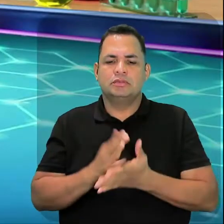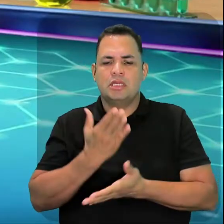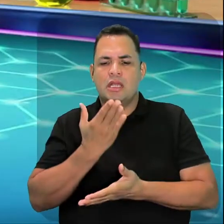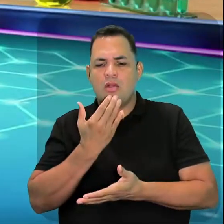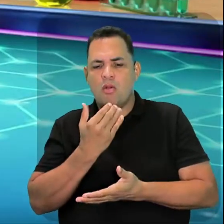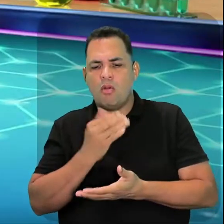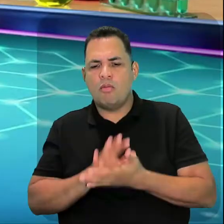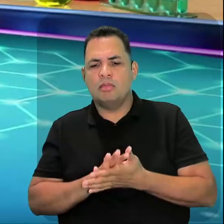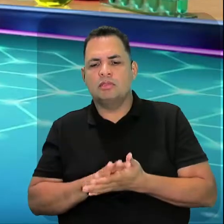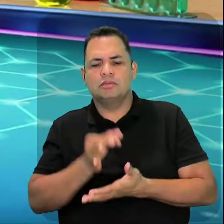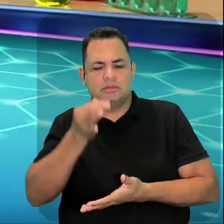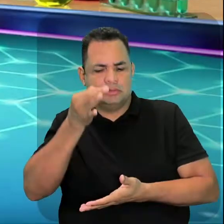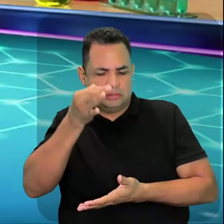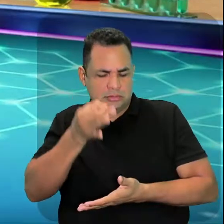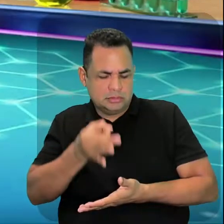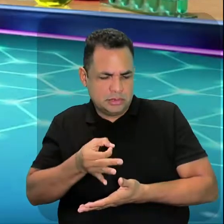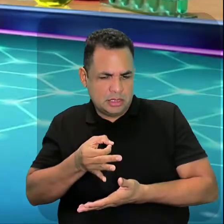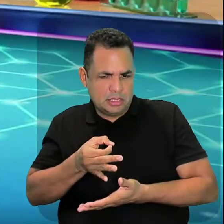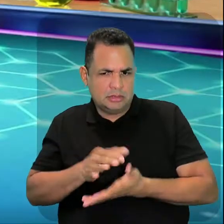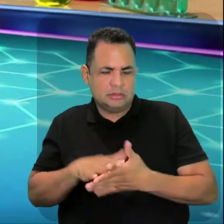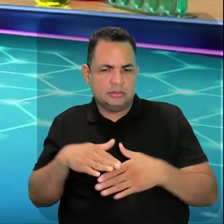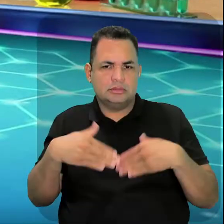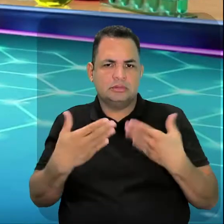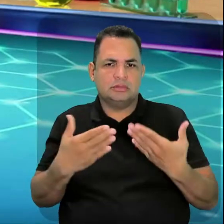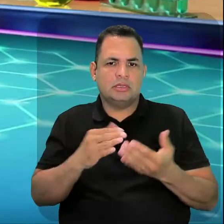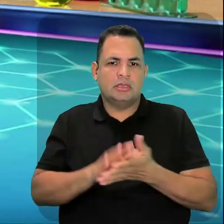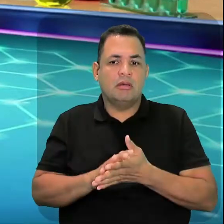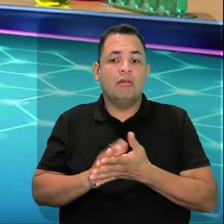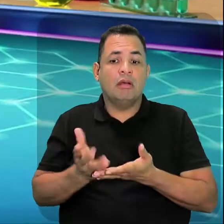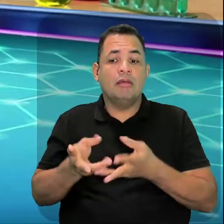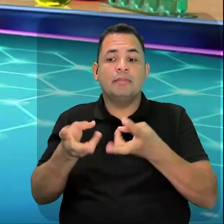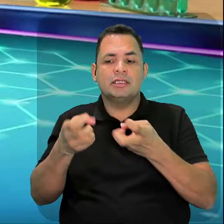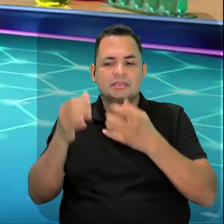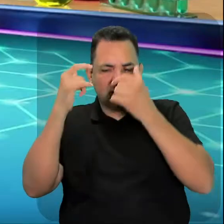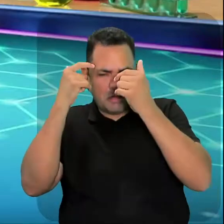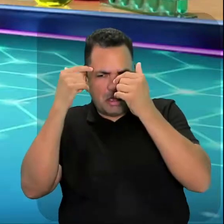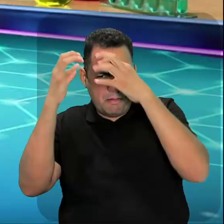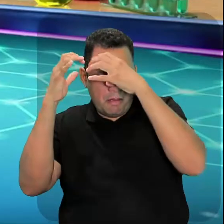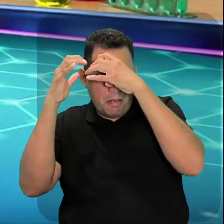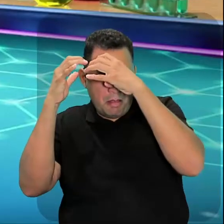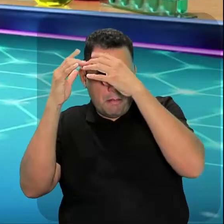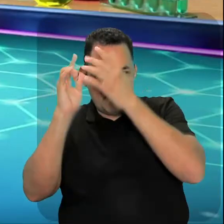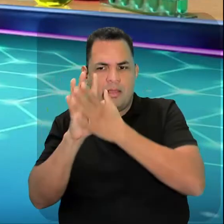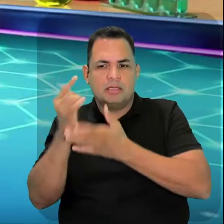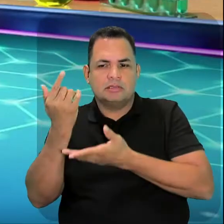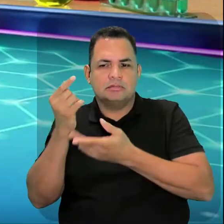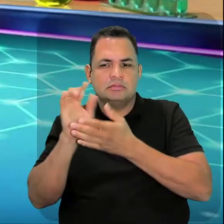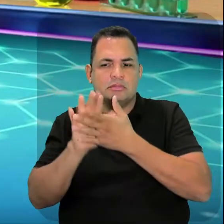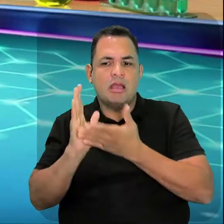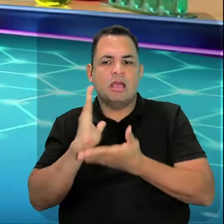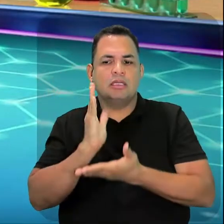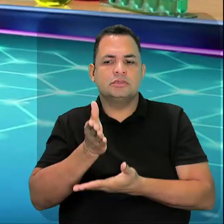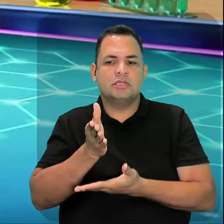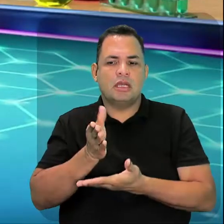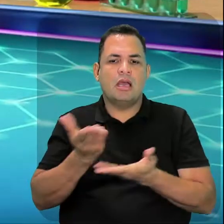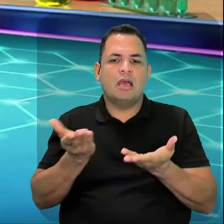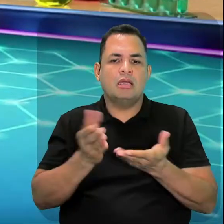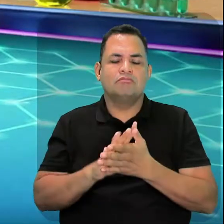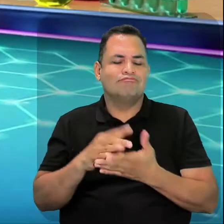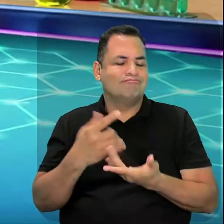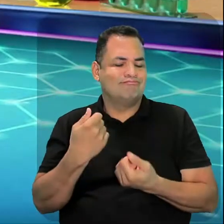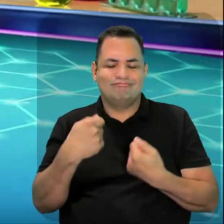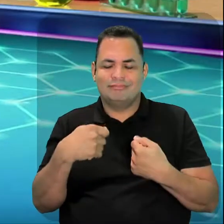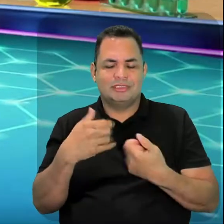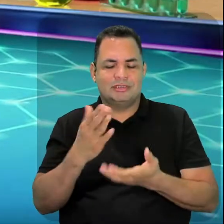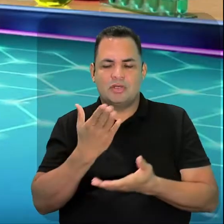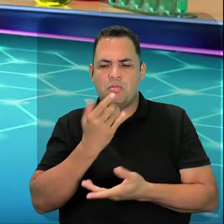lentamente, adequadamente, vai chegar um ponto que o seu cérebro vai dizer, opa, esse teu organismo aqui está satisfeito, não precisa de